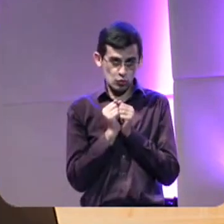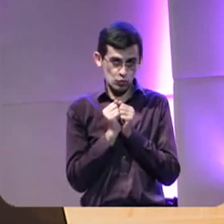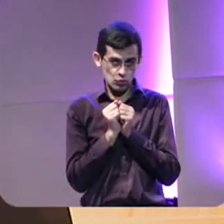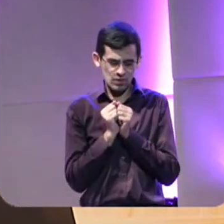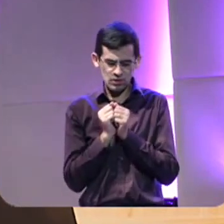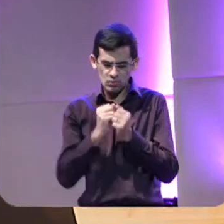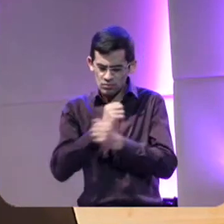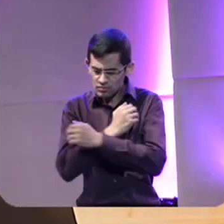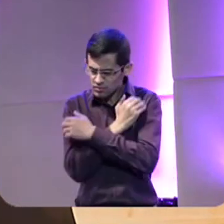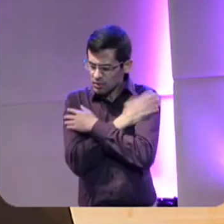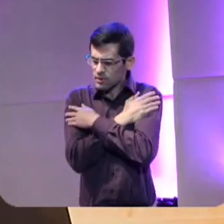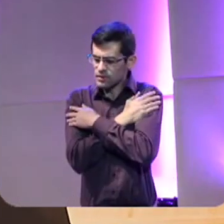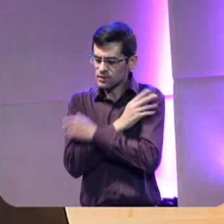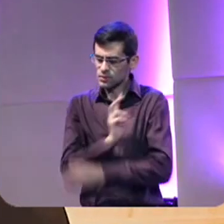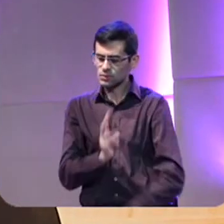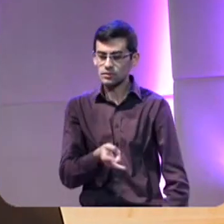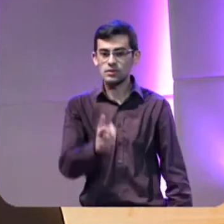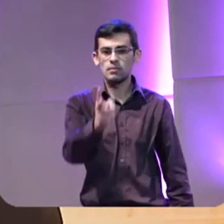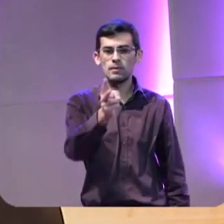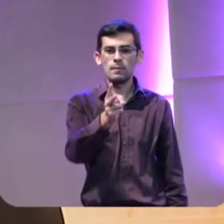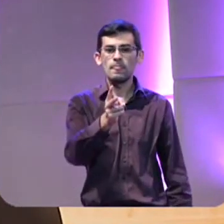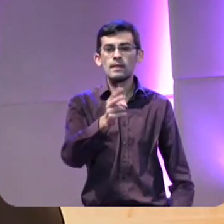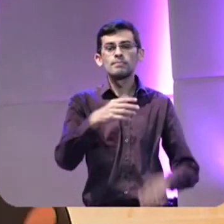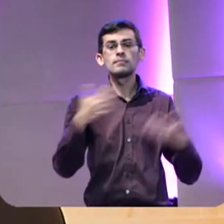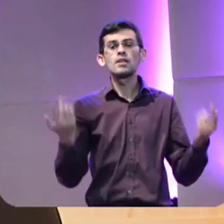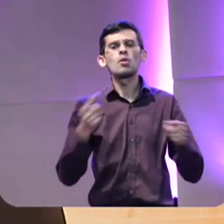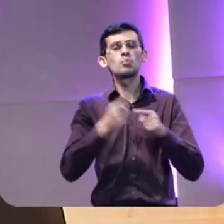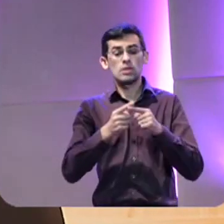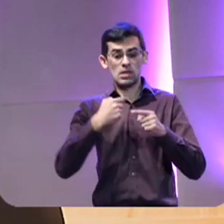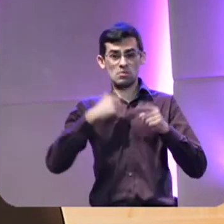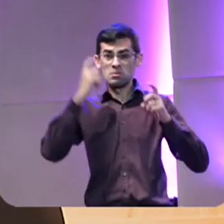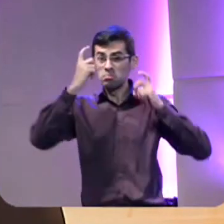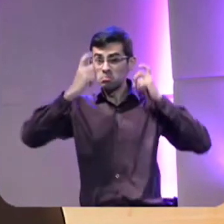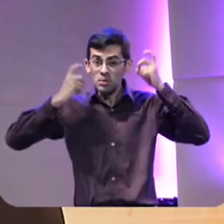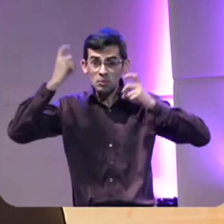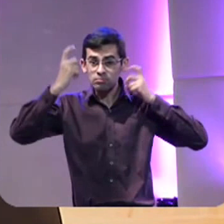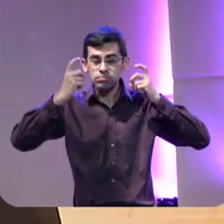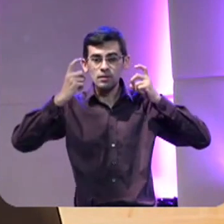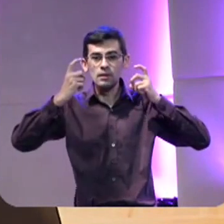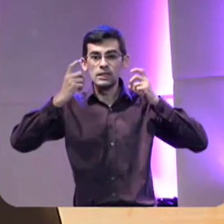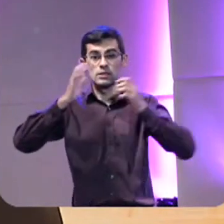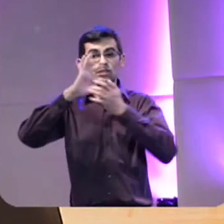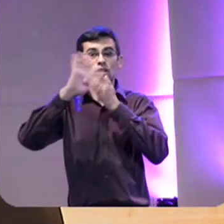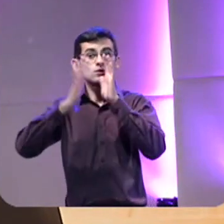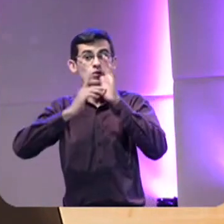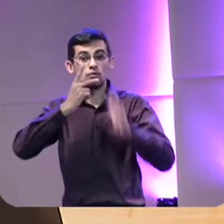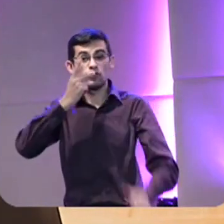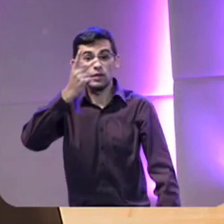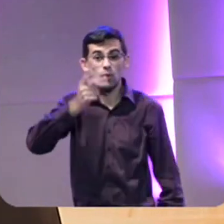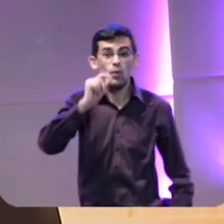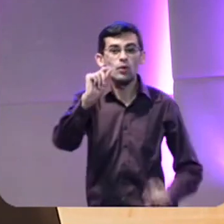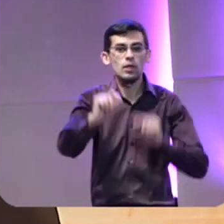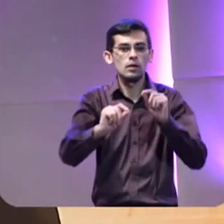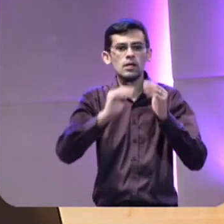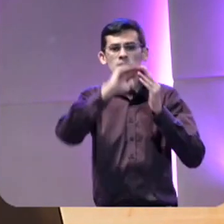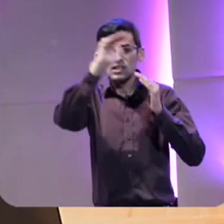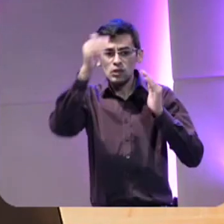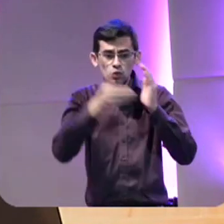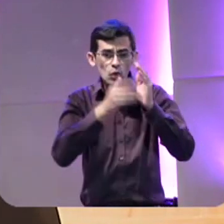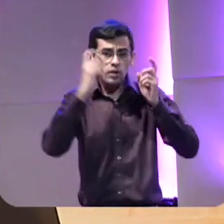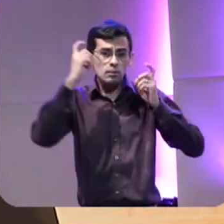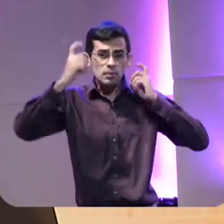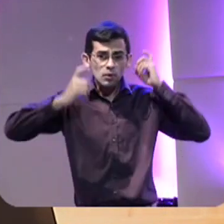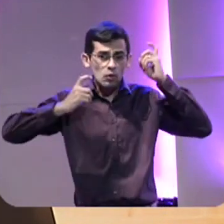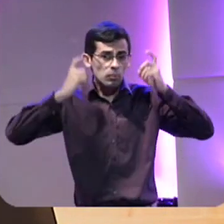nos abraçando. Então, por que eu vou me preocupar? Jesus disse que toda preocupação não